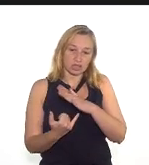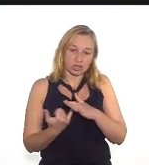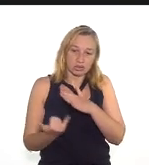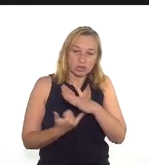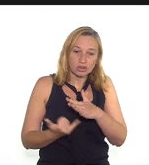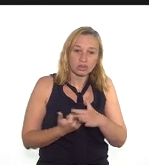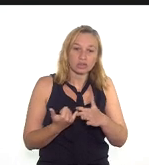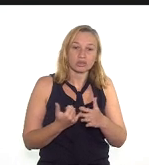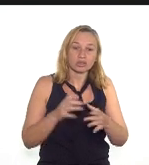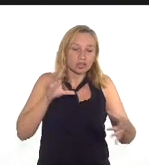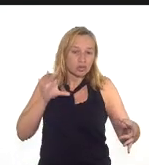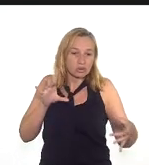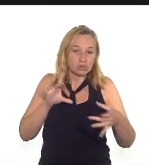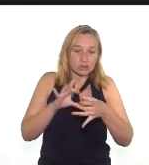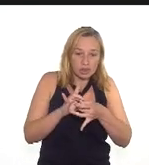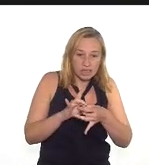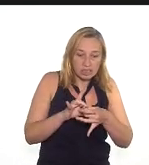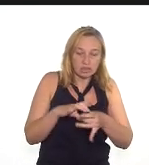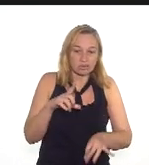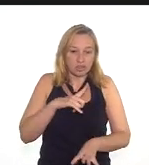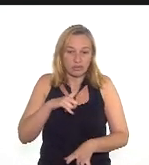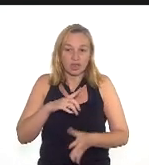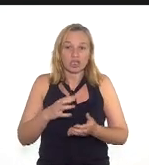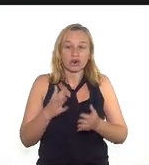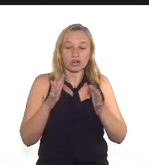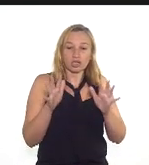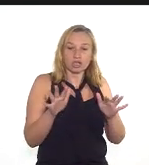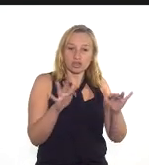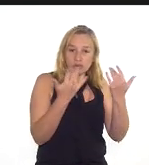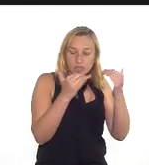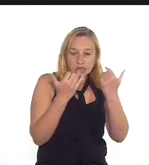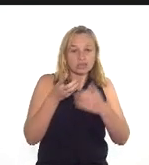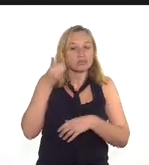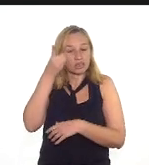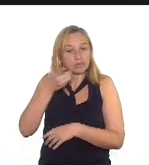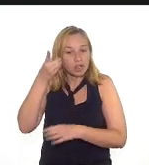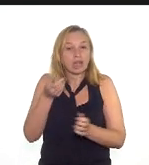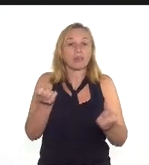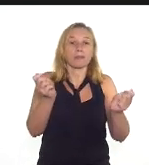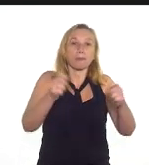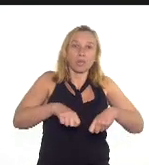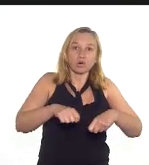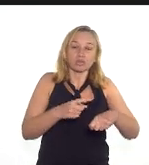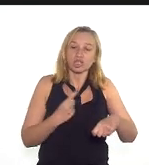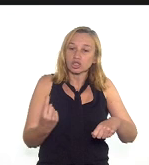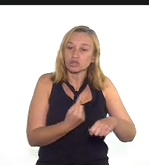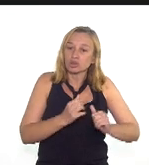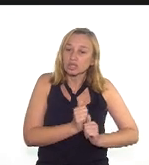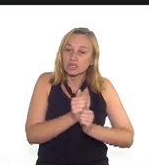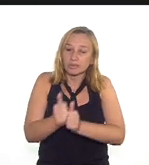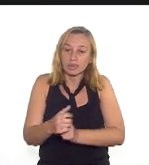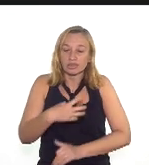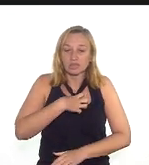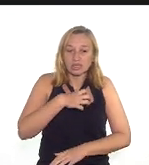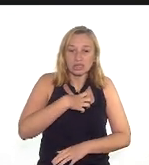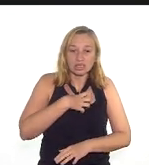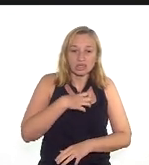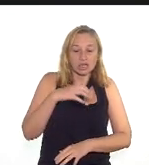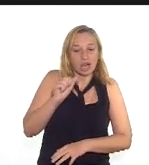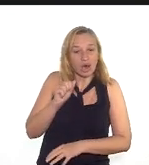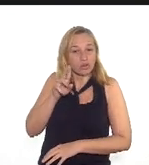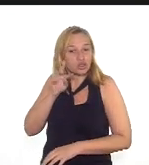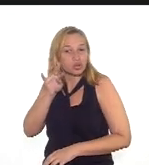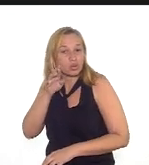em se celebrar esse convênio. E aí, deputados, eu queria assim chamar a atenção para a possibilidade da gente caminhar no sentido de fazer auditorias